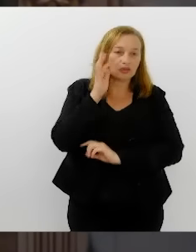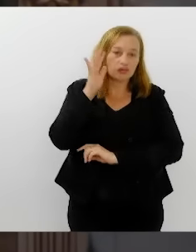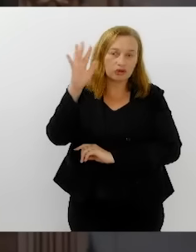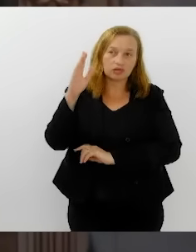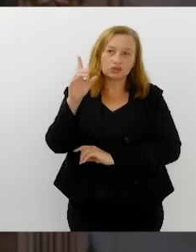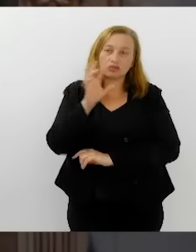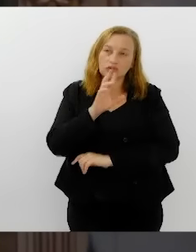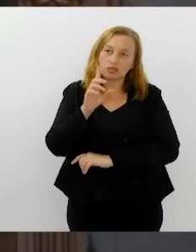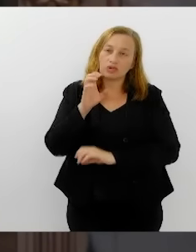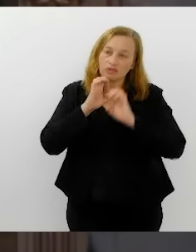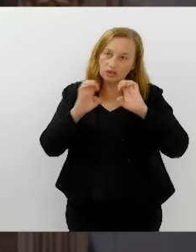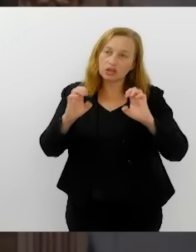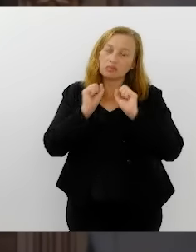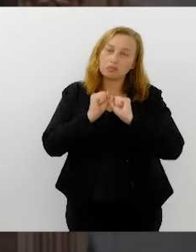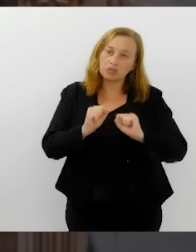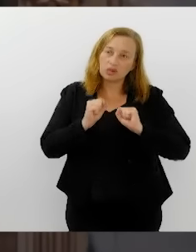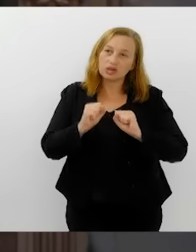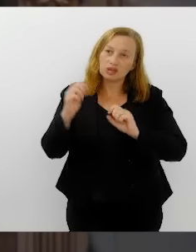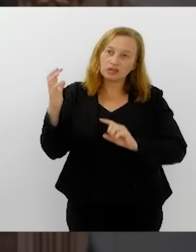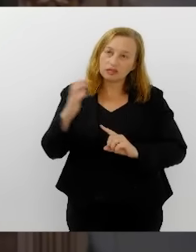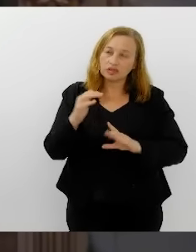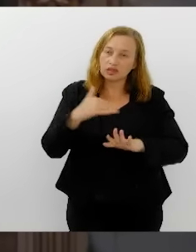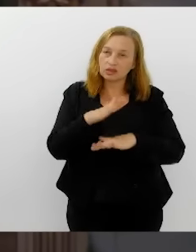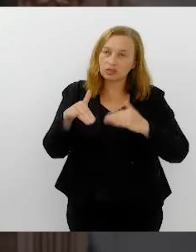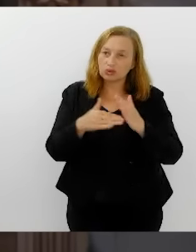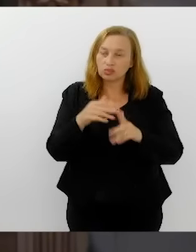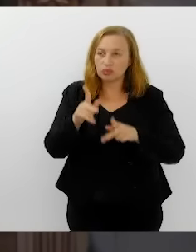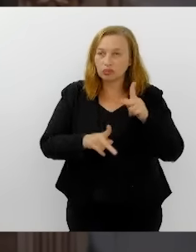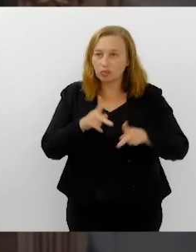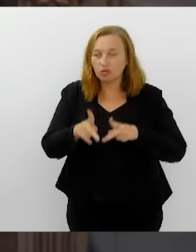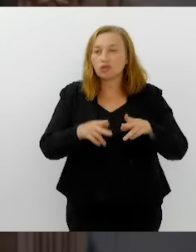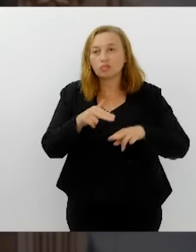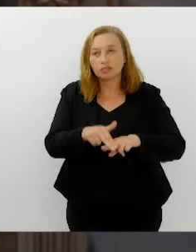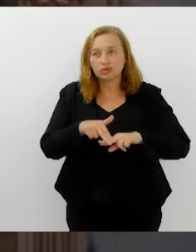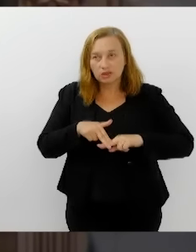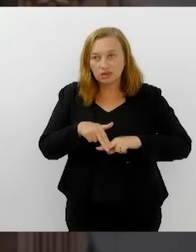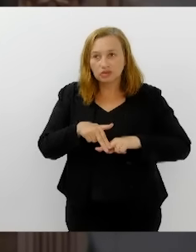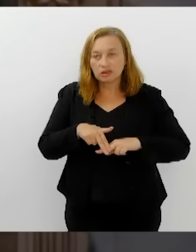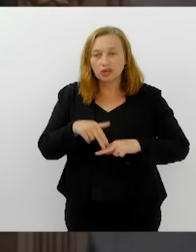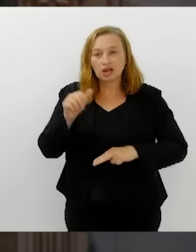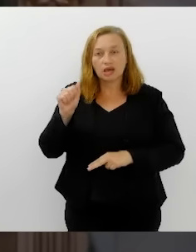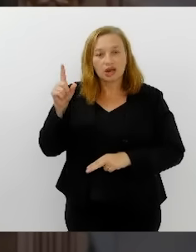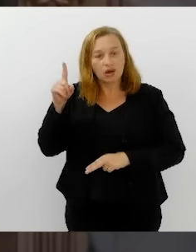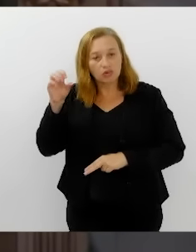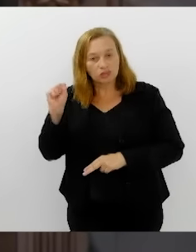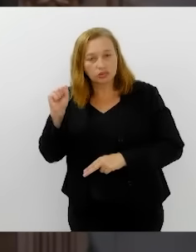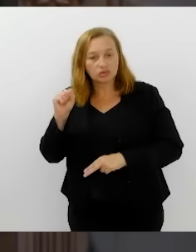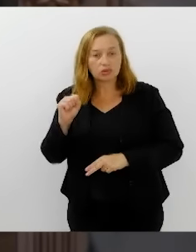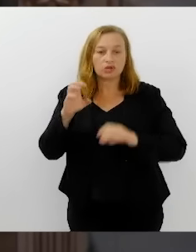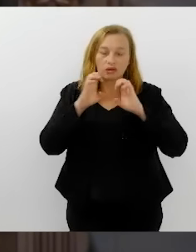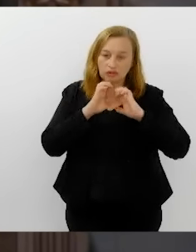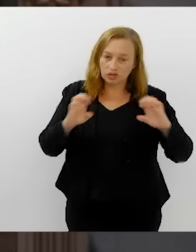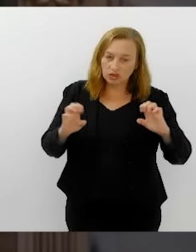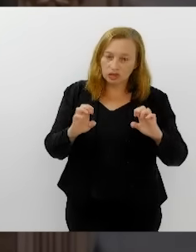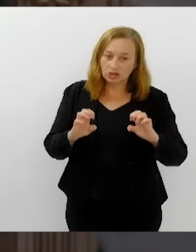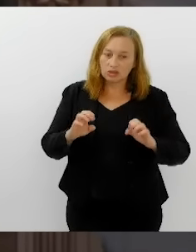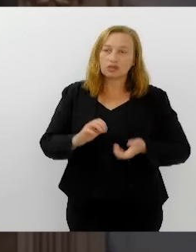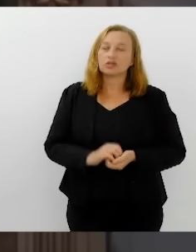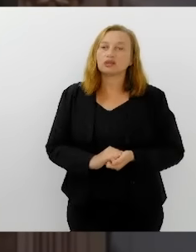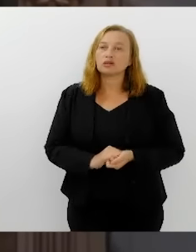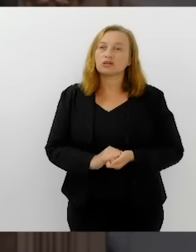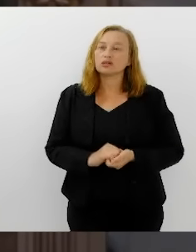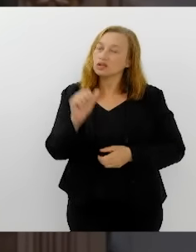verdadeiramente pudesse influenciar todos os povos. Por isso, os Arautos do Evangelho, e aqui falo em nome da